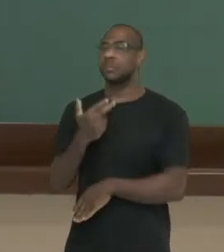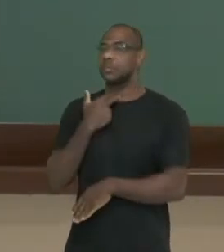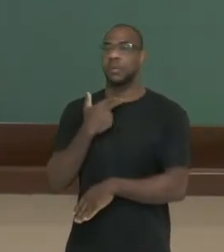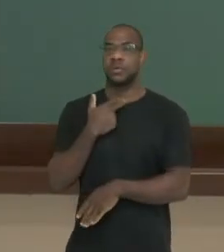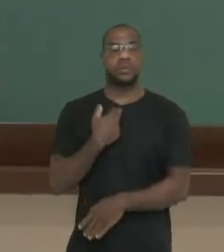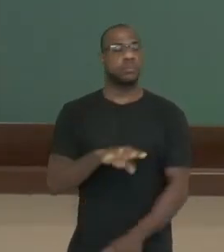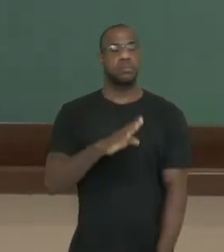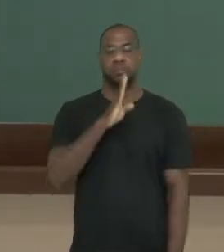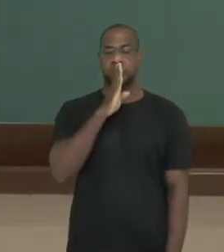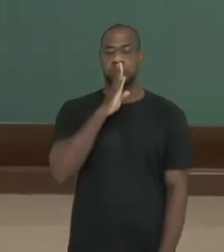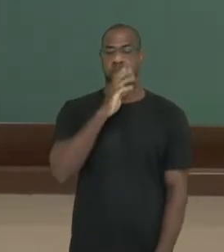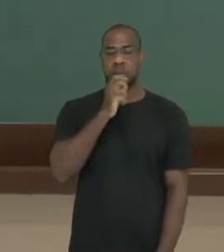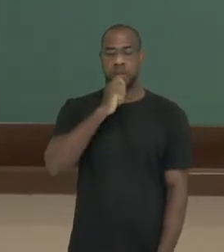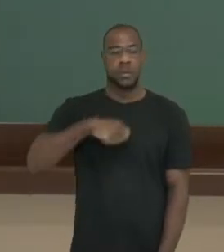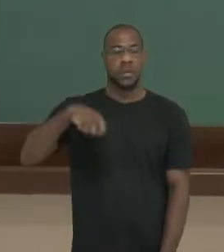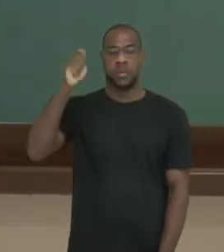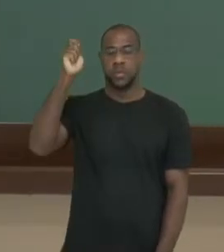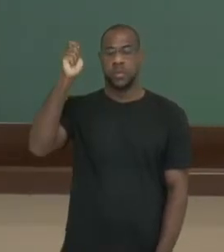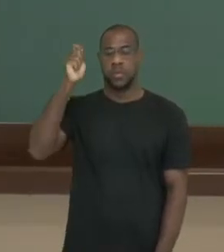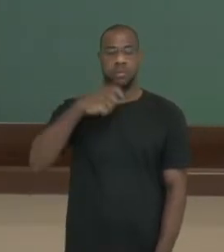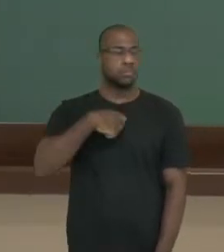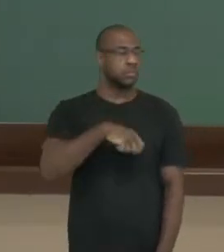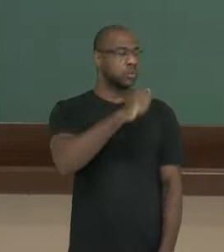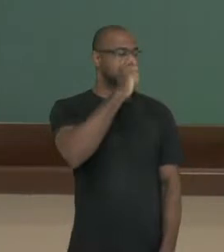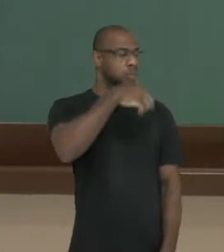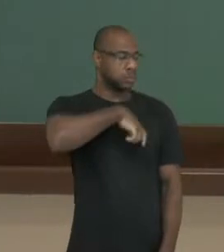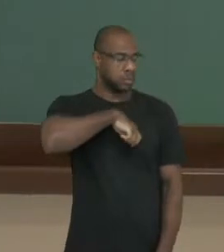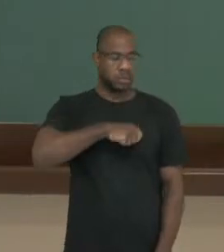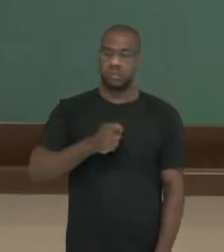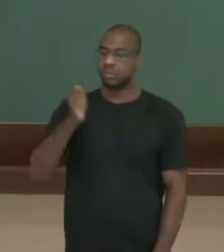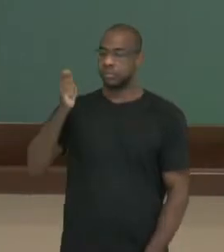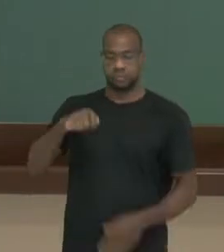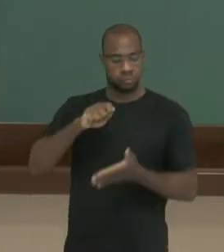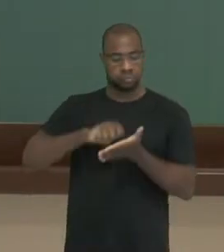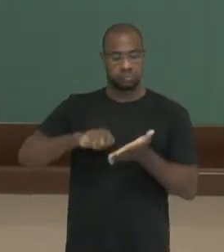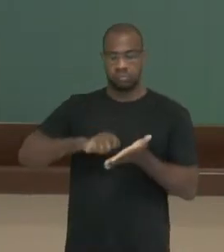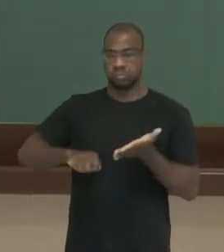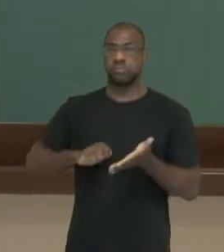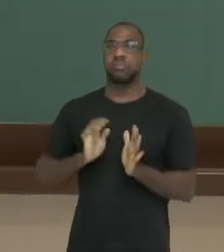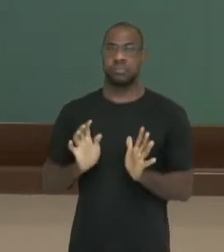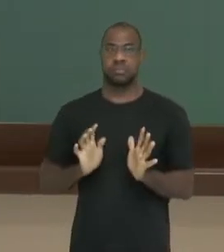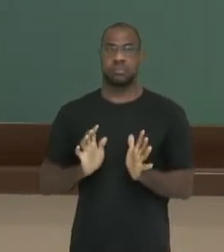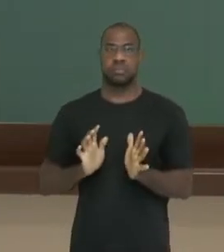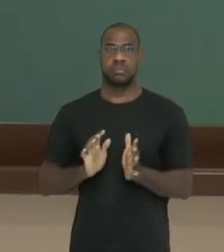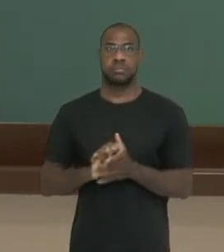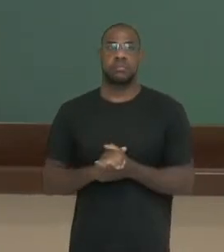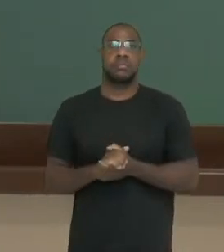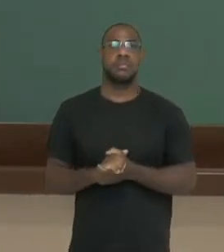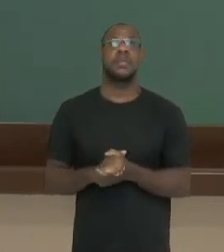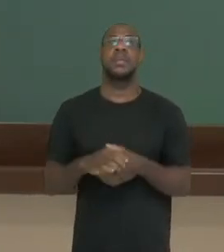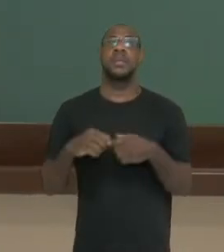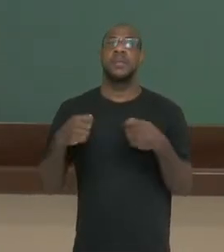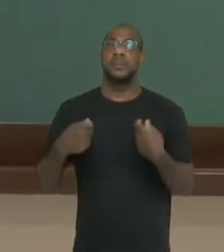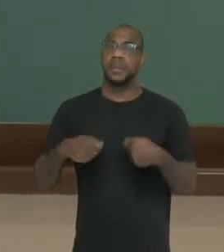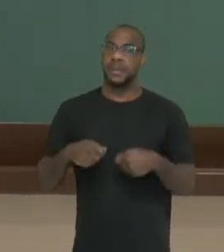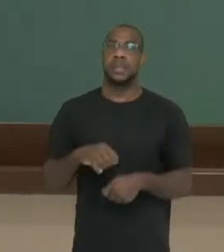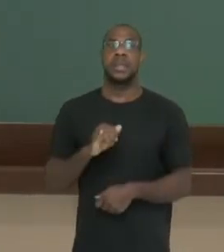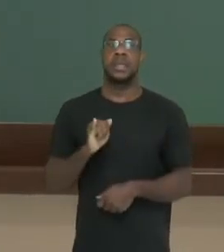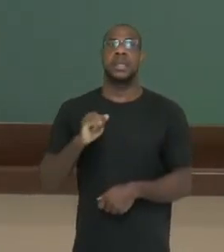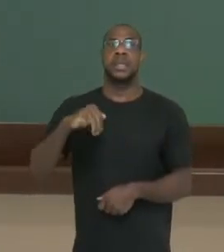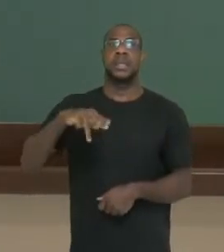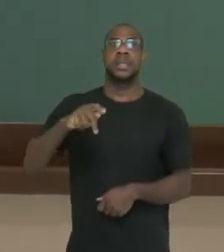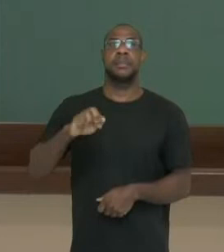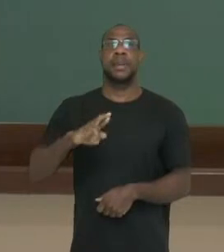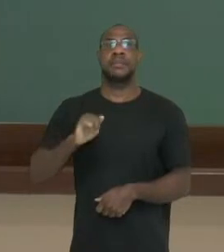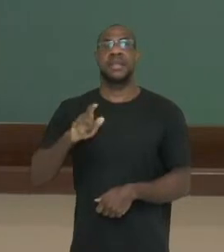aí atuando de forma muitas vezes injusta. Então ele não pode ter parcialidade, ele tem que ter o quê? Imparcialidade